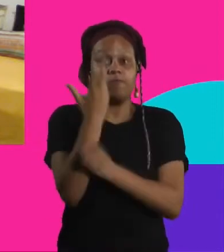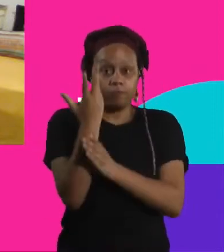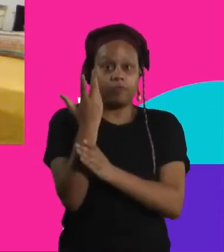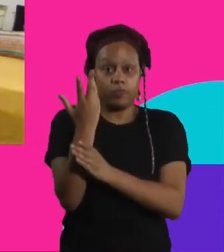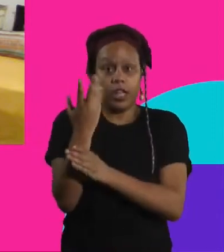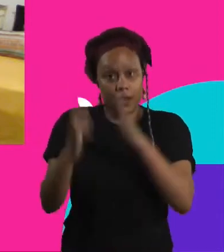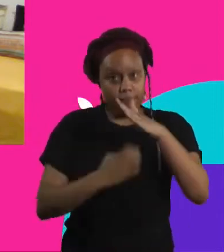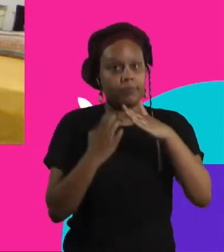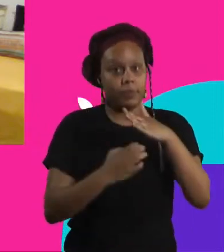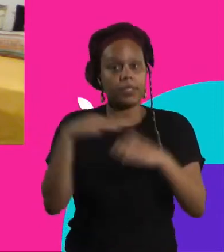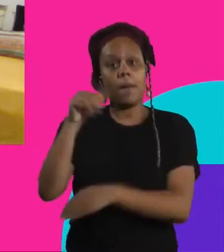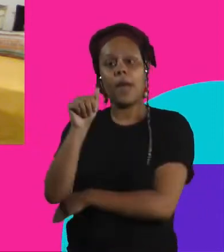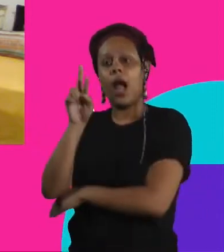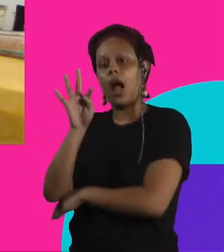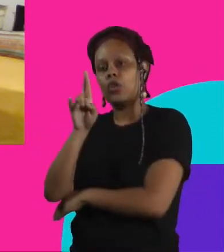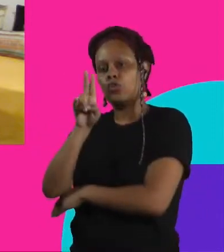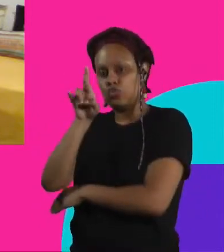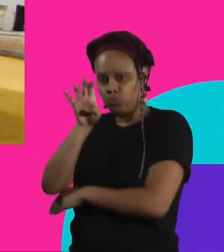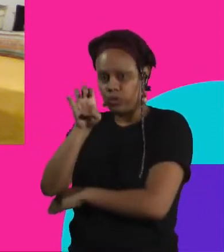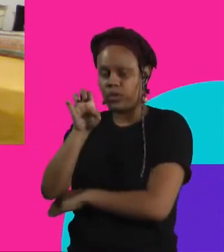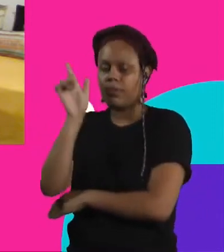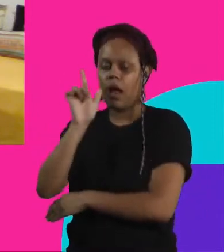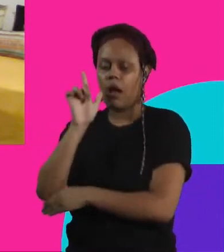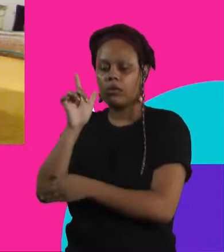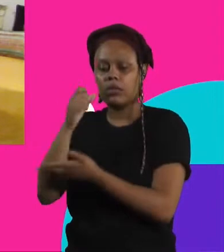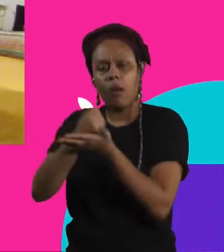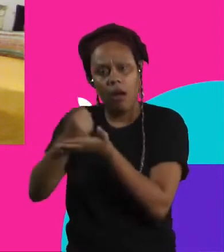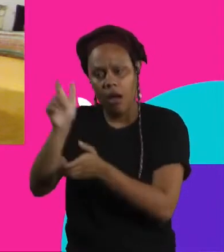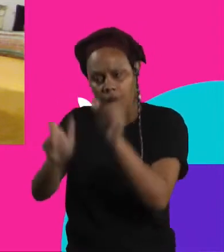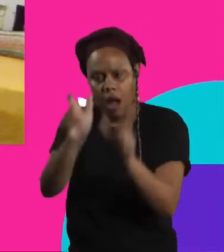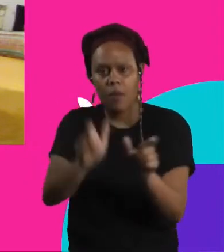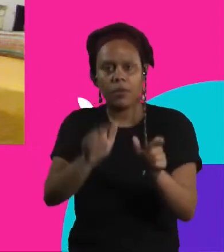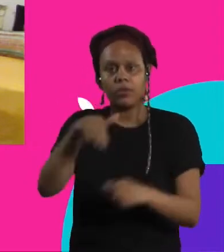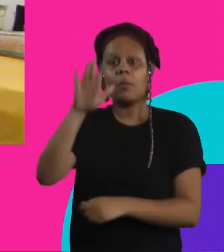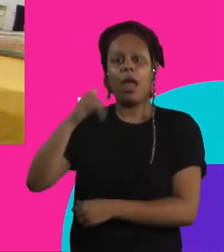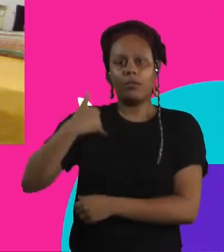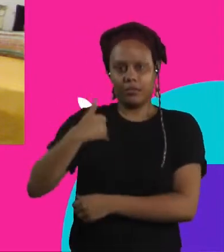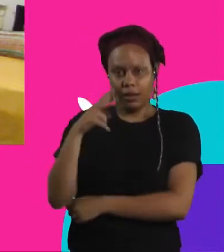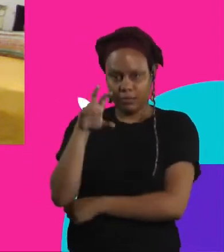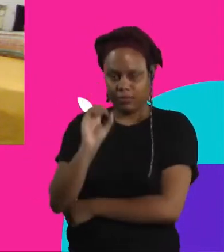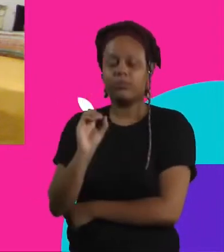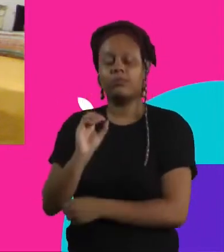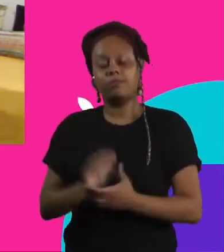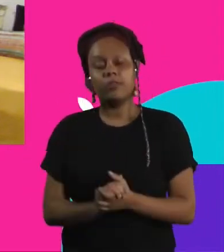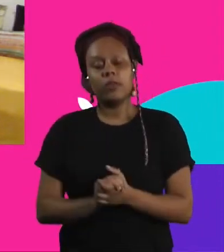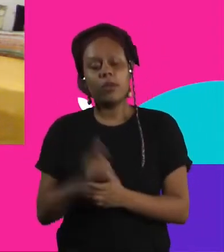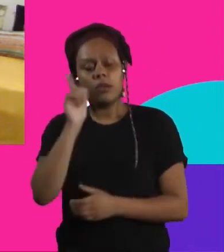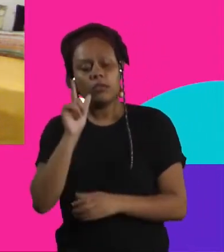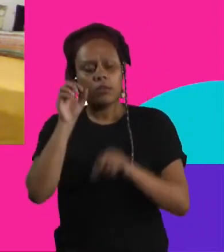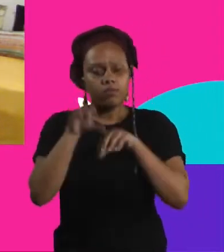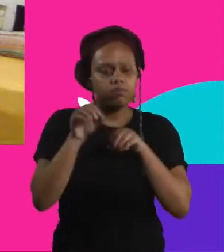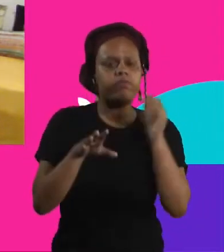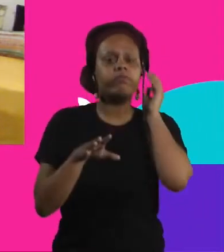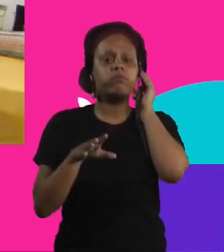na recolocação de pessoas com mais de 50 anos. Fizemos 6 anos agora com muitos aprendizados e, felizmente,